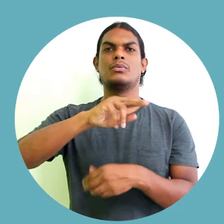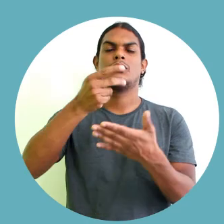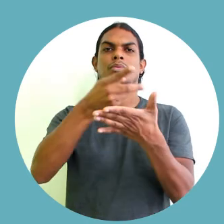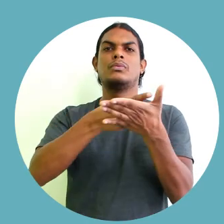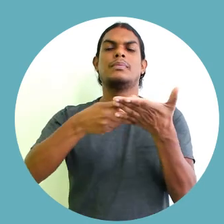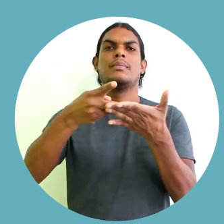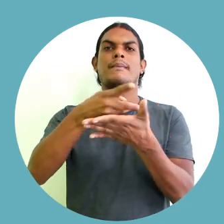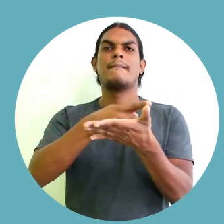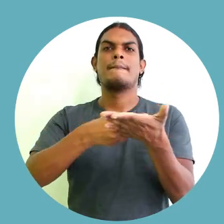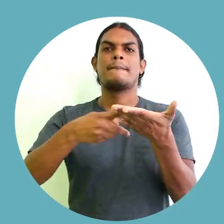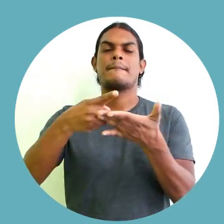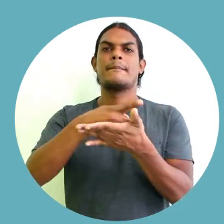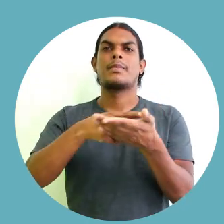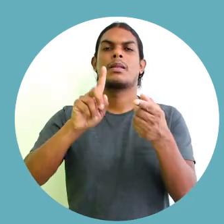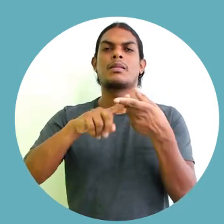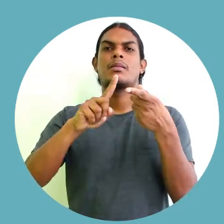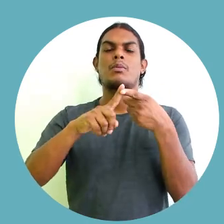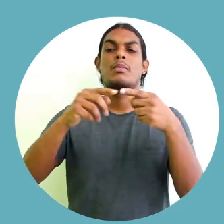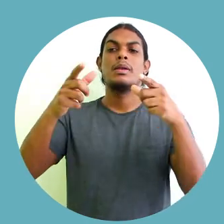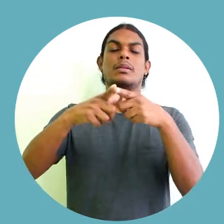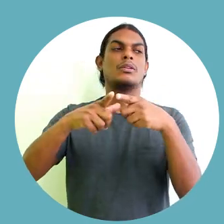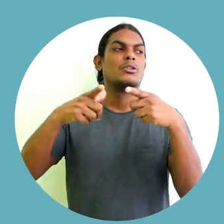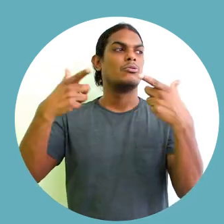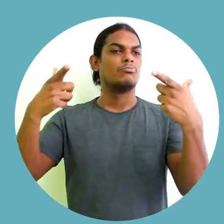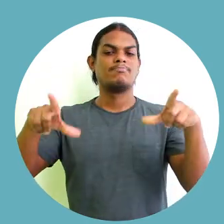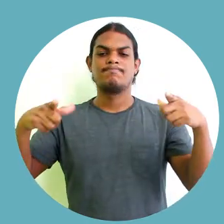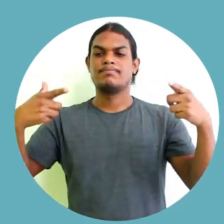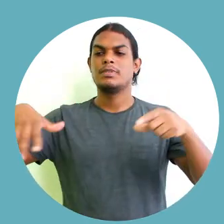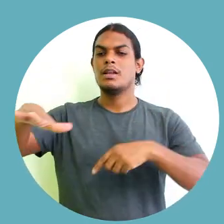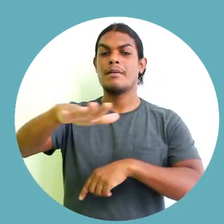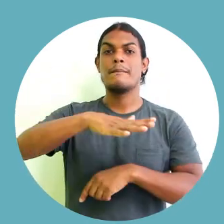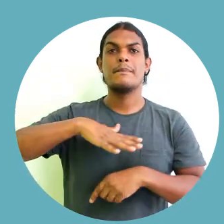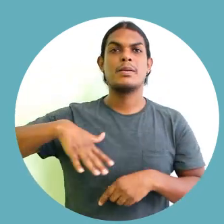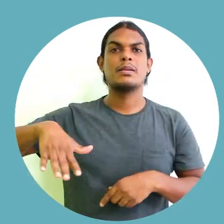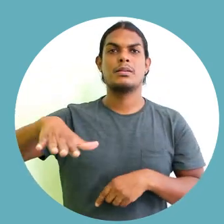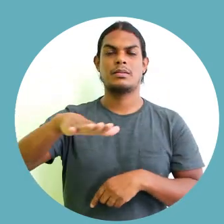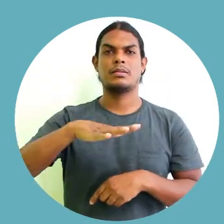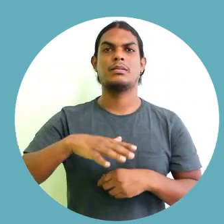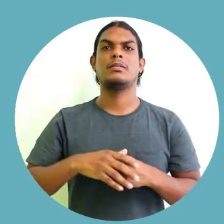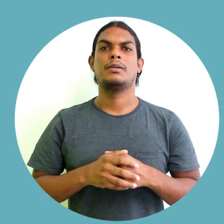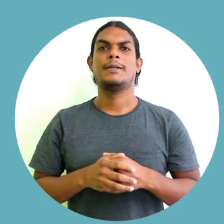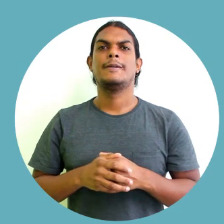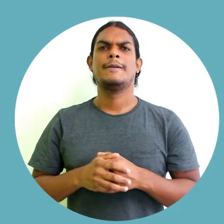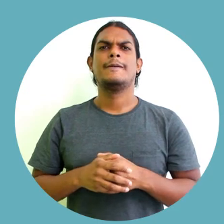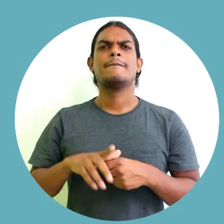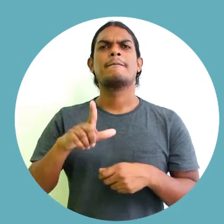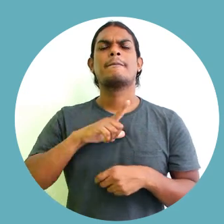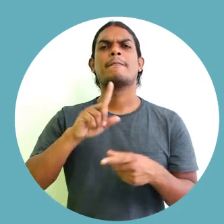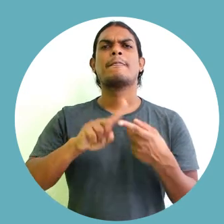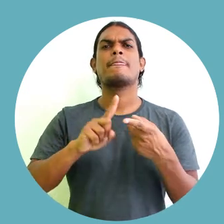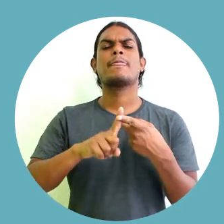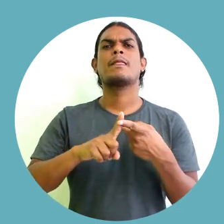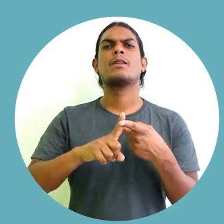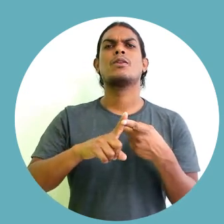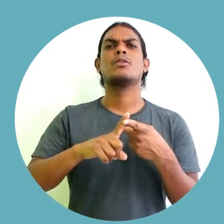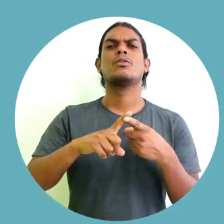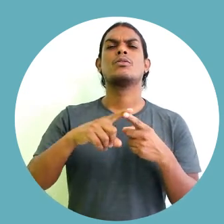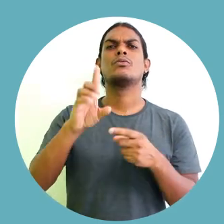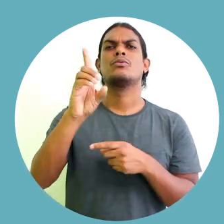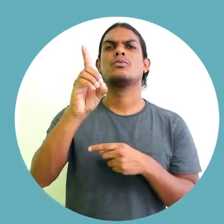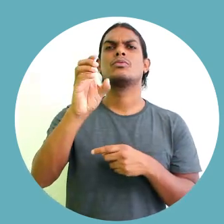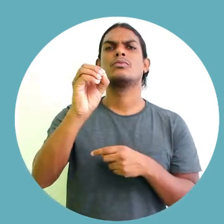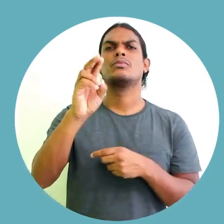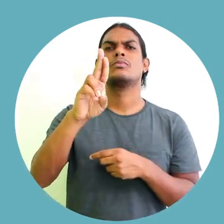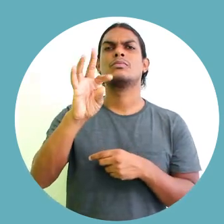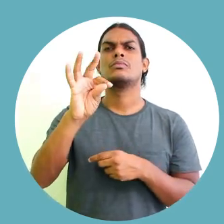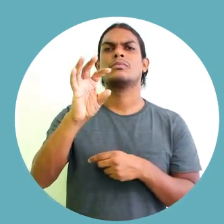figuras e cenários de Escher. Tem um outro filme que eu vi recentemente, que é o Doutor Estranho, que também faz muitas